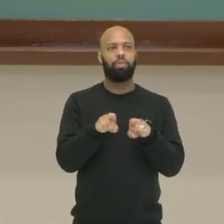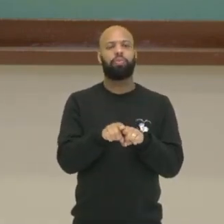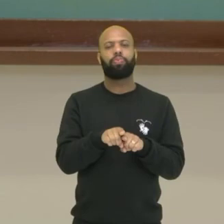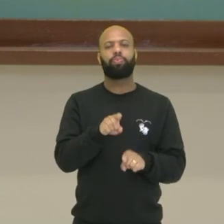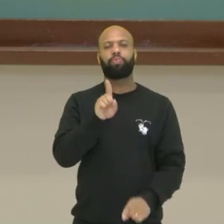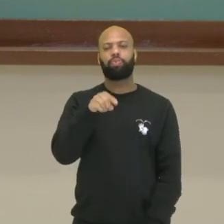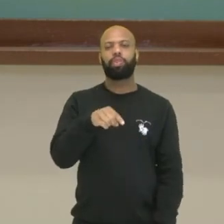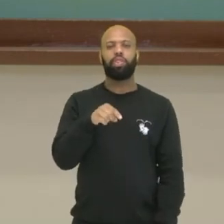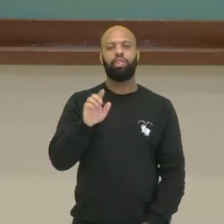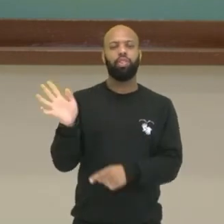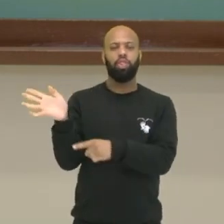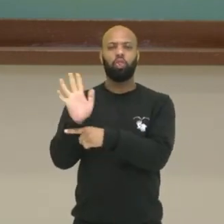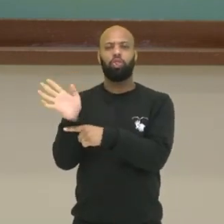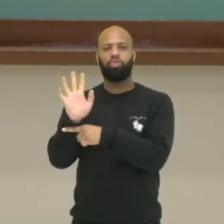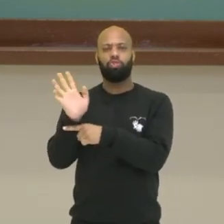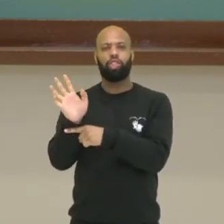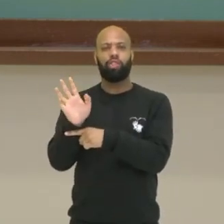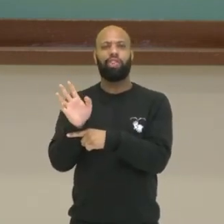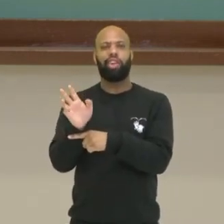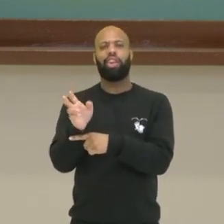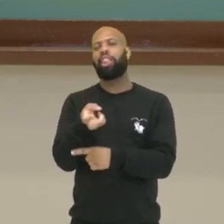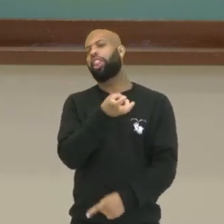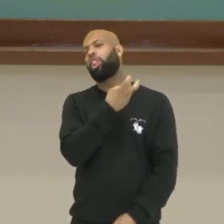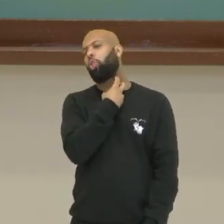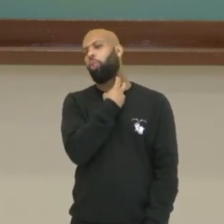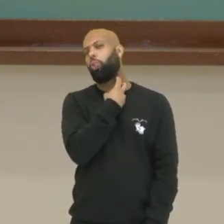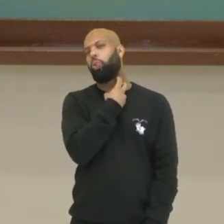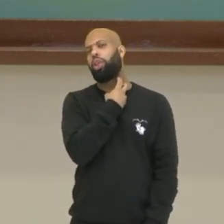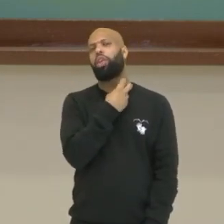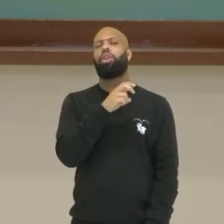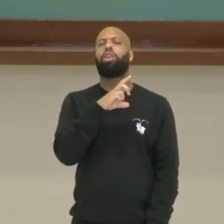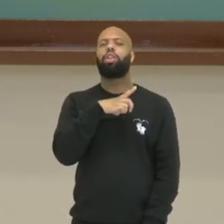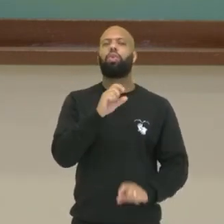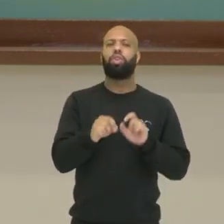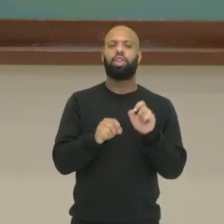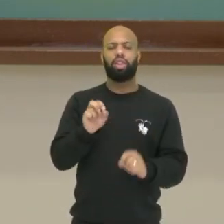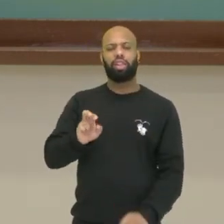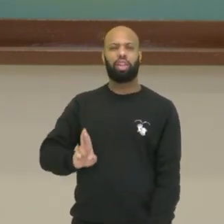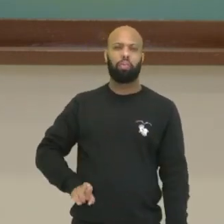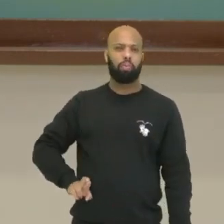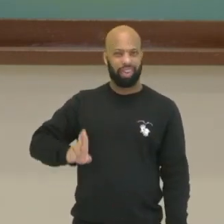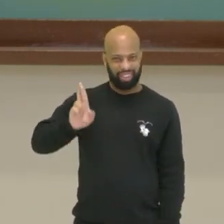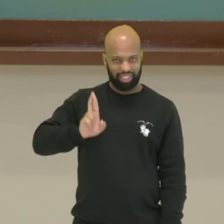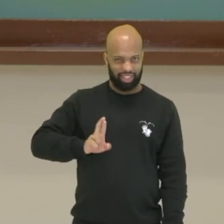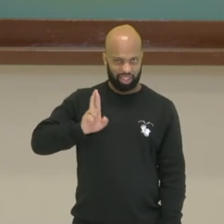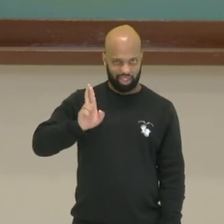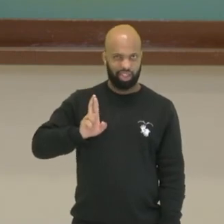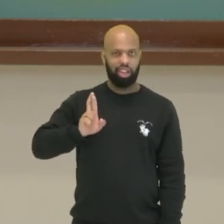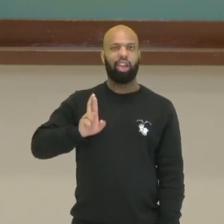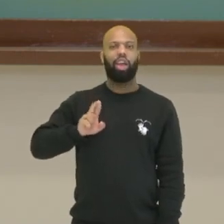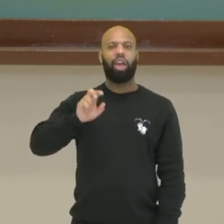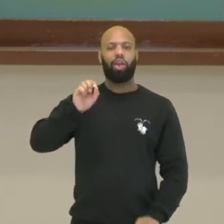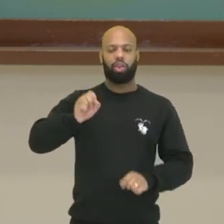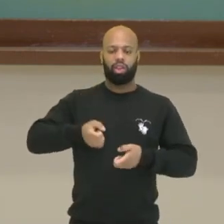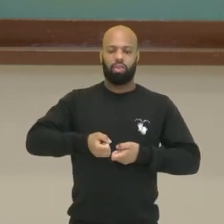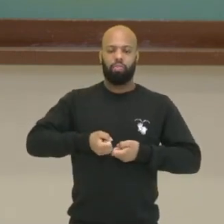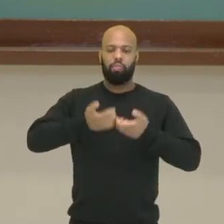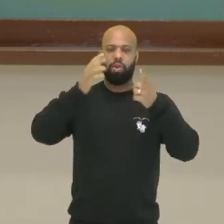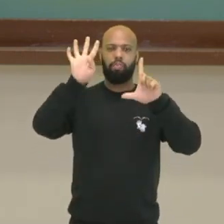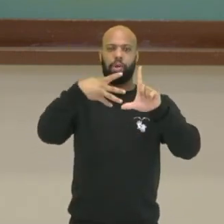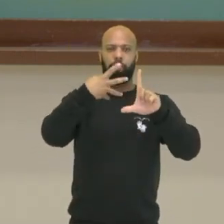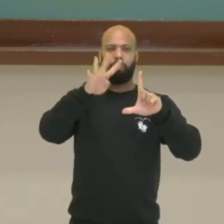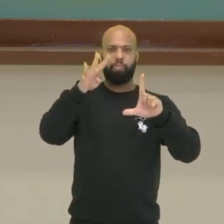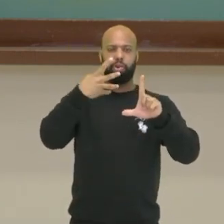Vampiro de Düsseldorf. Um filme que representa o cinema expressionista alemão, da segunda metade da história do